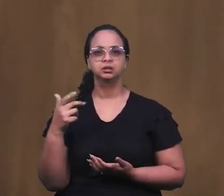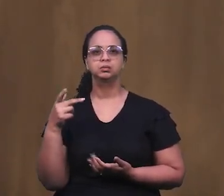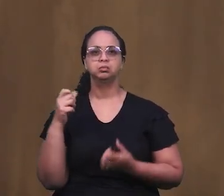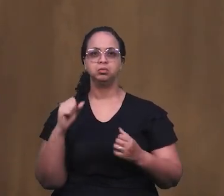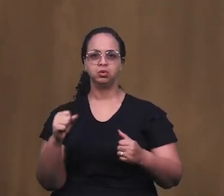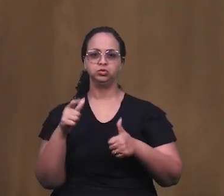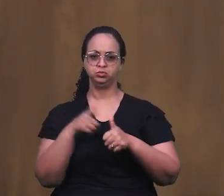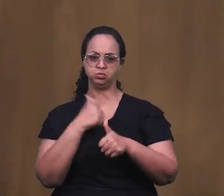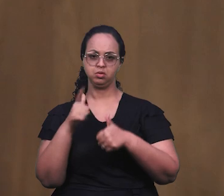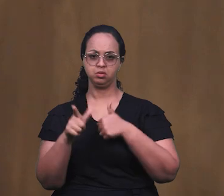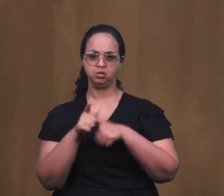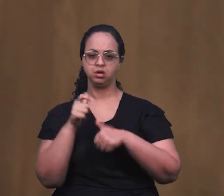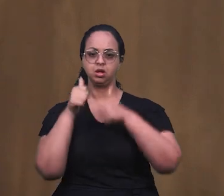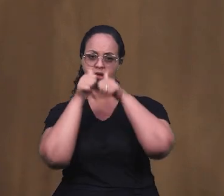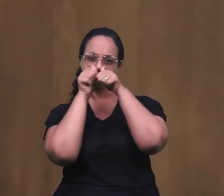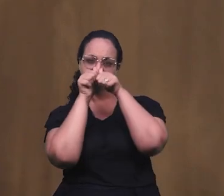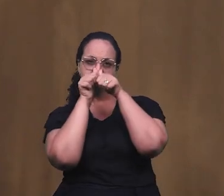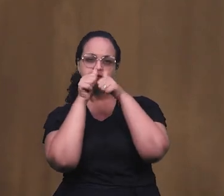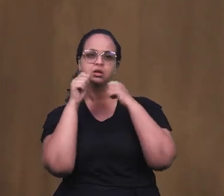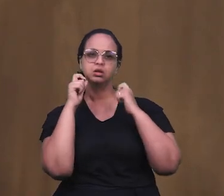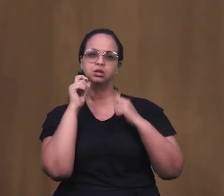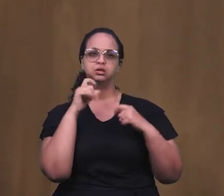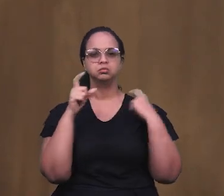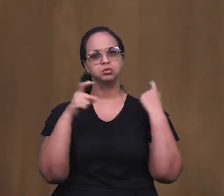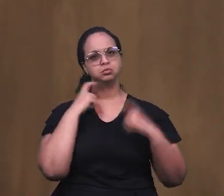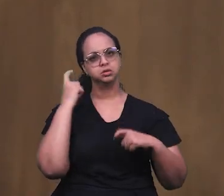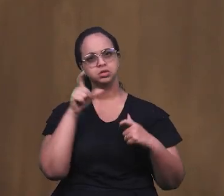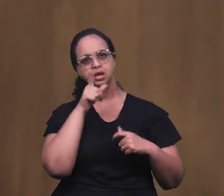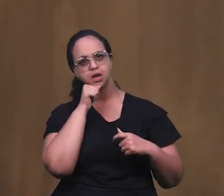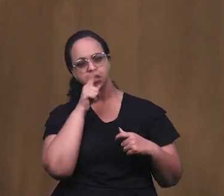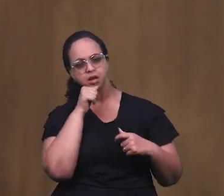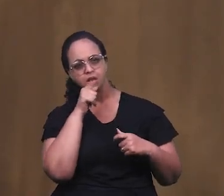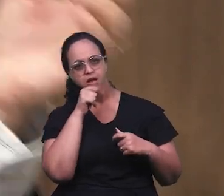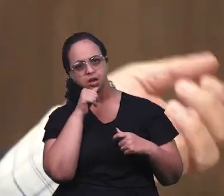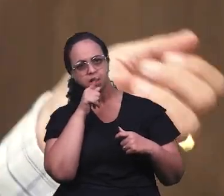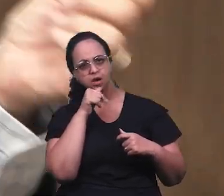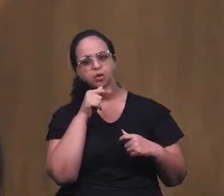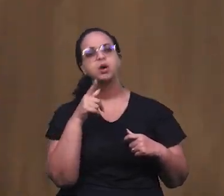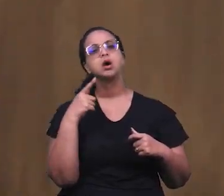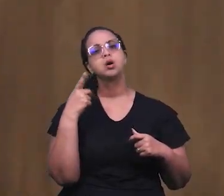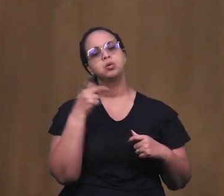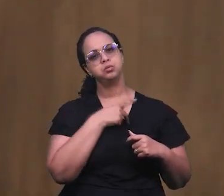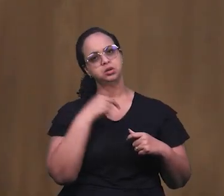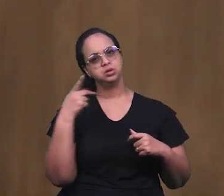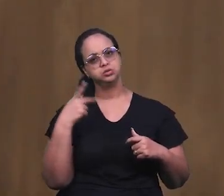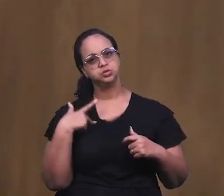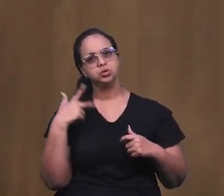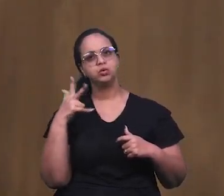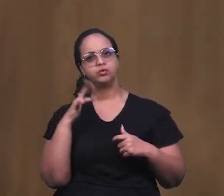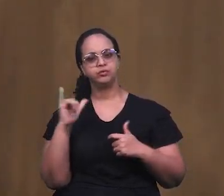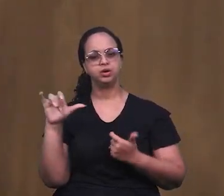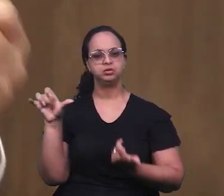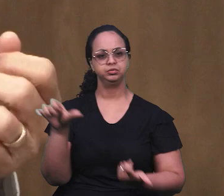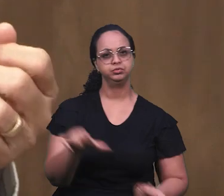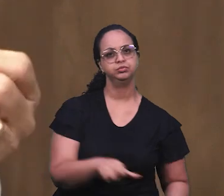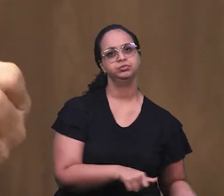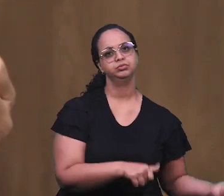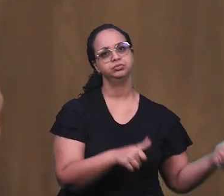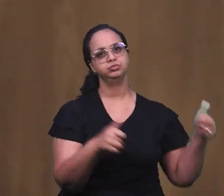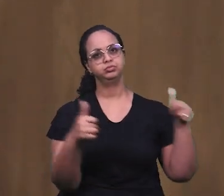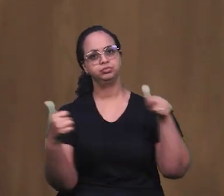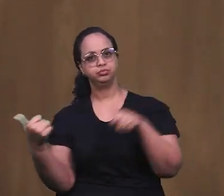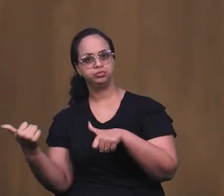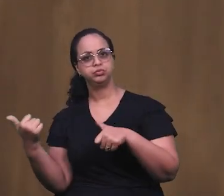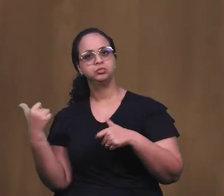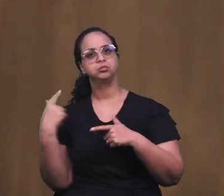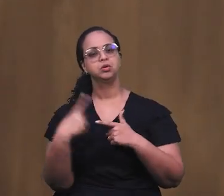polegares e tampar o seu nariz, se você tiver uma preocupação com a água. Tampe o nariz, porque o pastor vai levar você e vai trazer você de